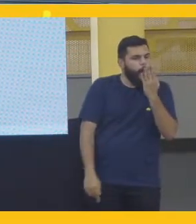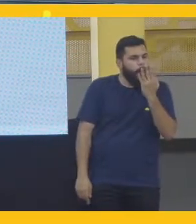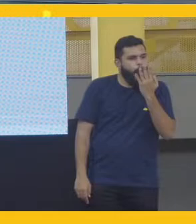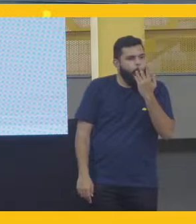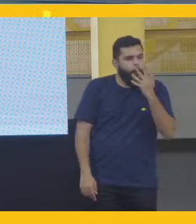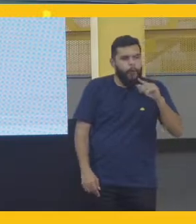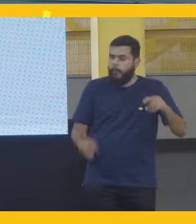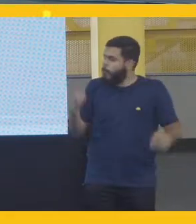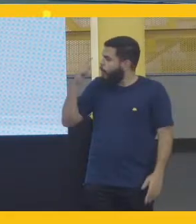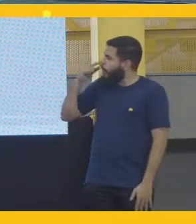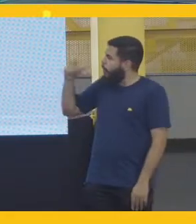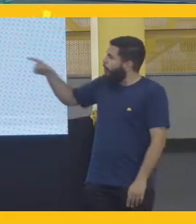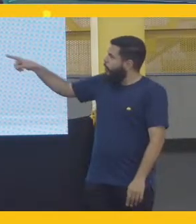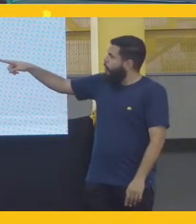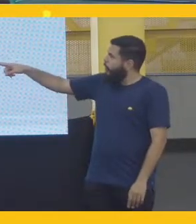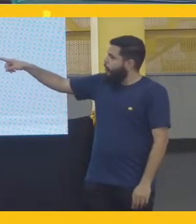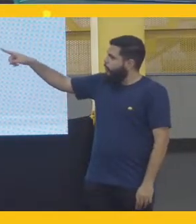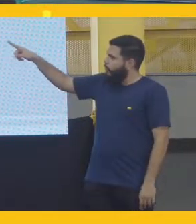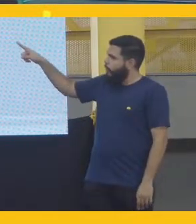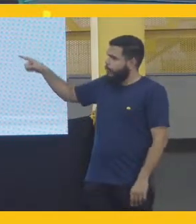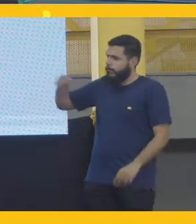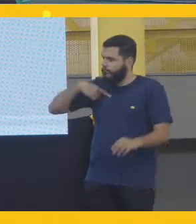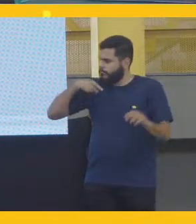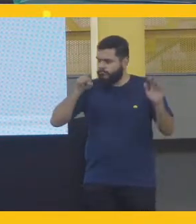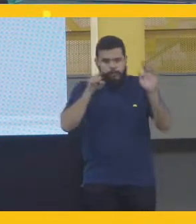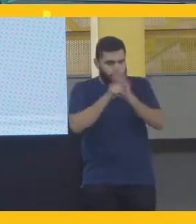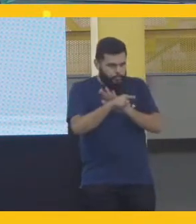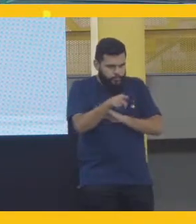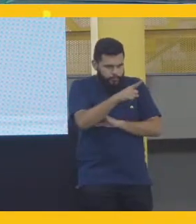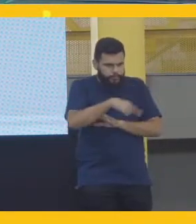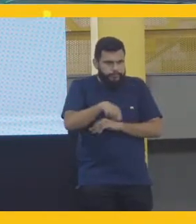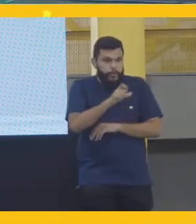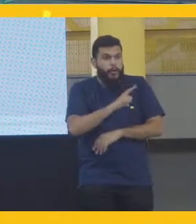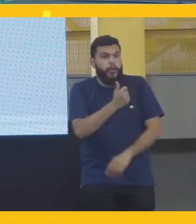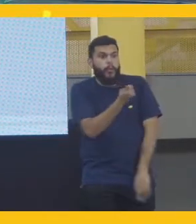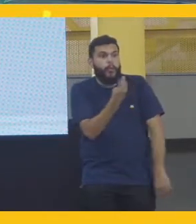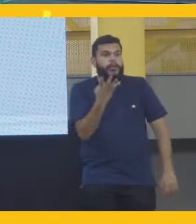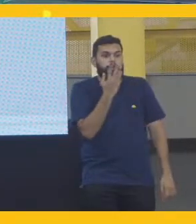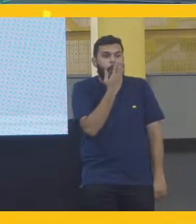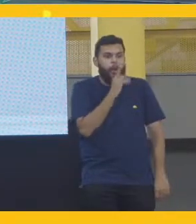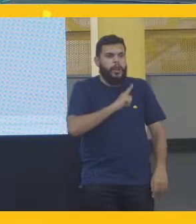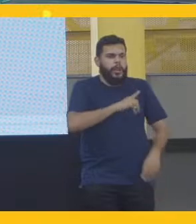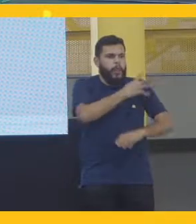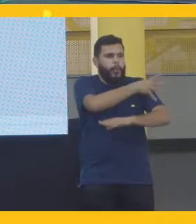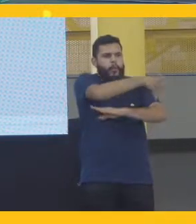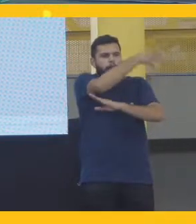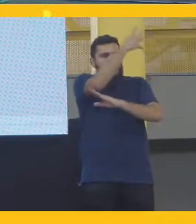do arco-íris. Vou fazer a primeira pergunta. Quantas cores tem um arco-íris?